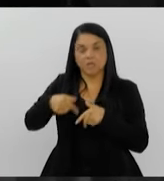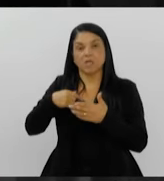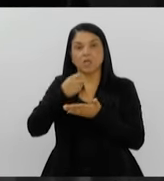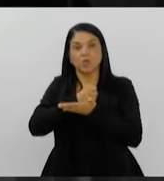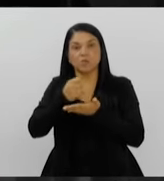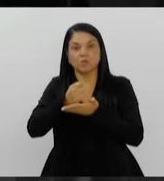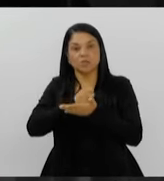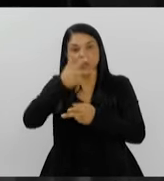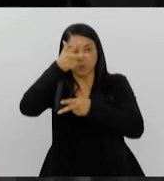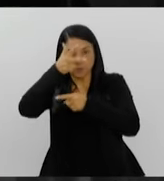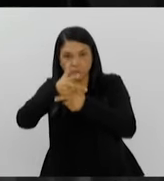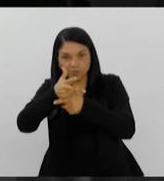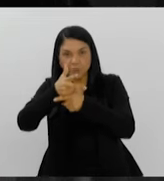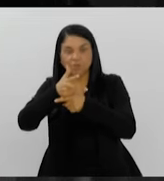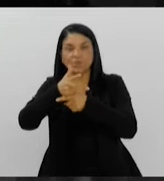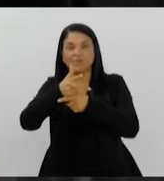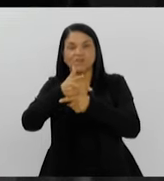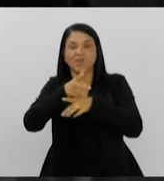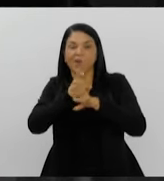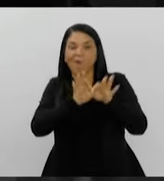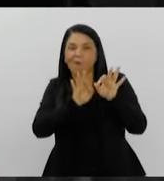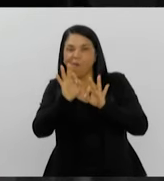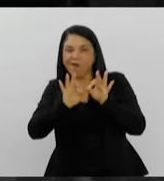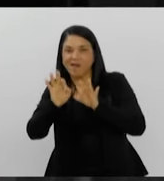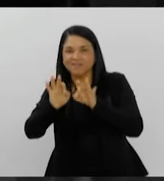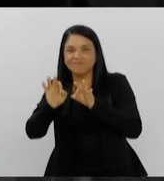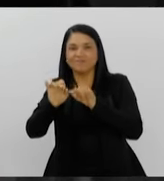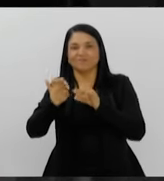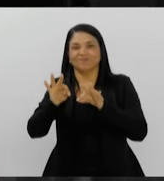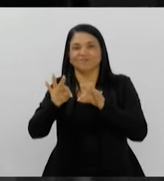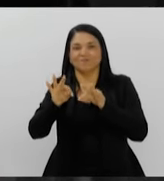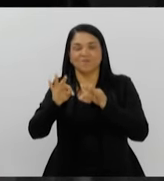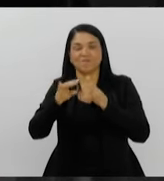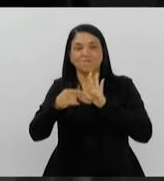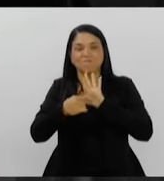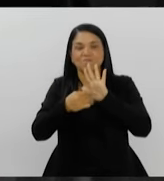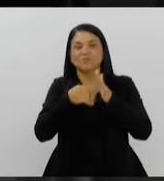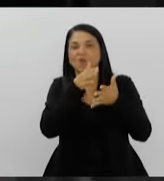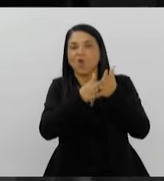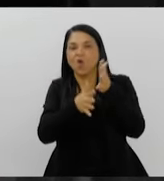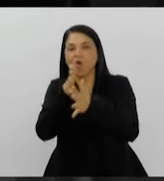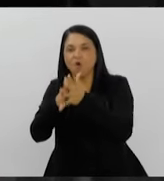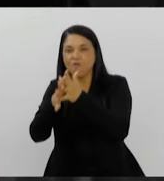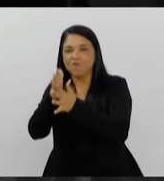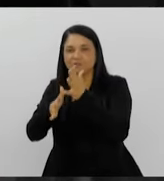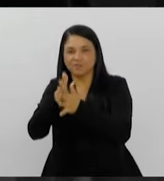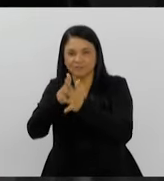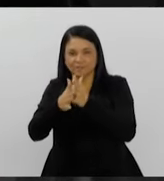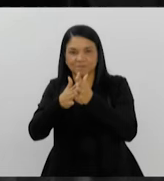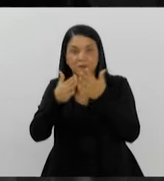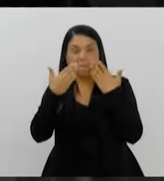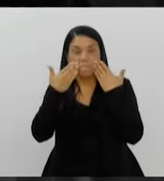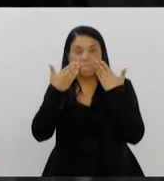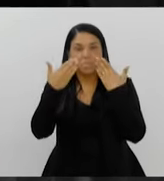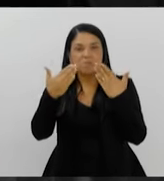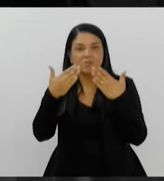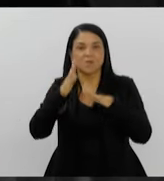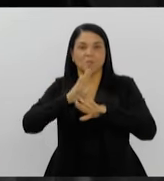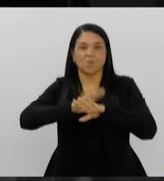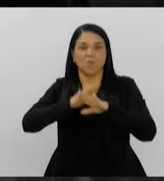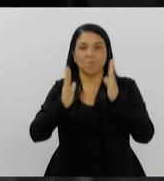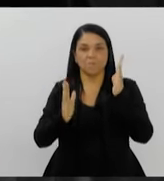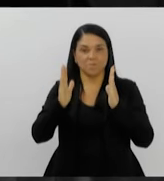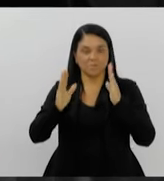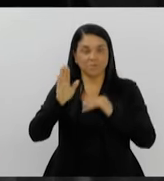cinra fista e armou todo o circo para causar esse tumulto para tentar aparecer no momento eleitoral se